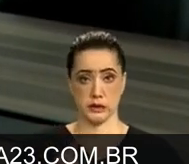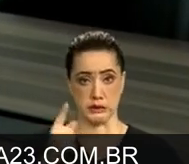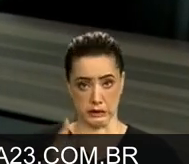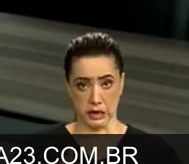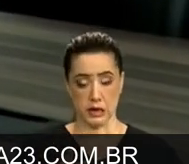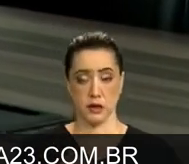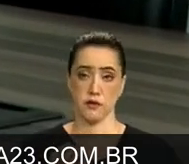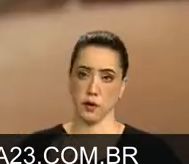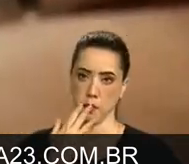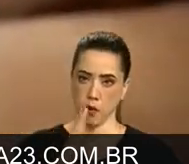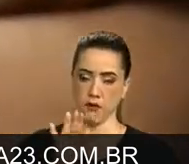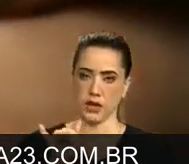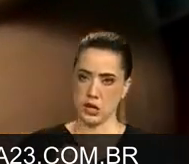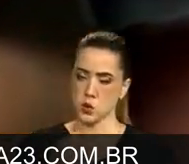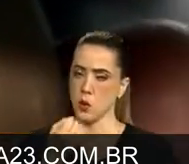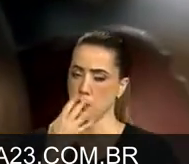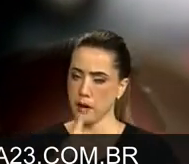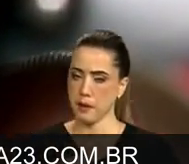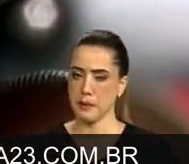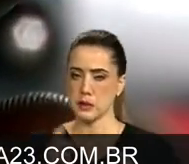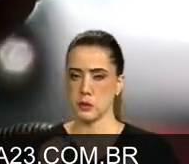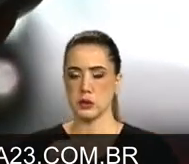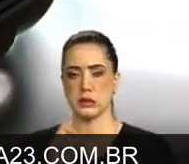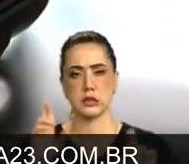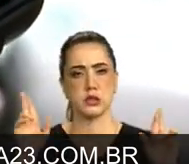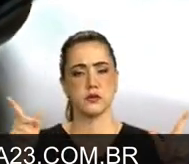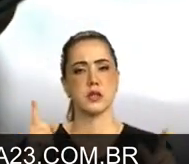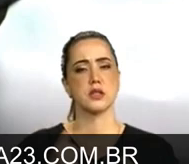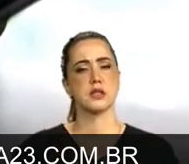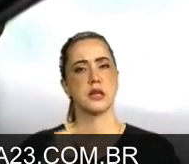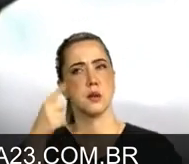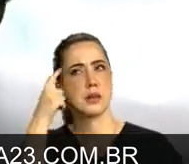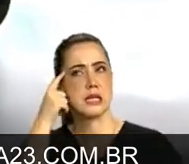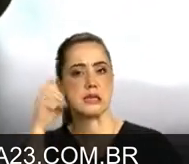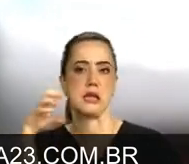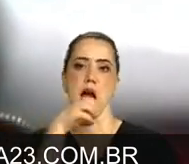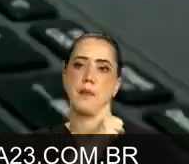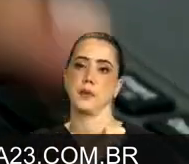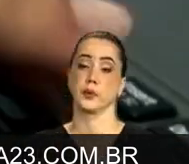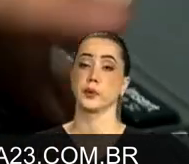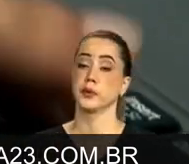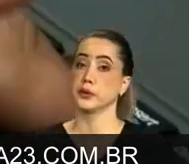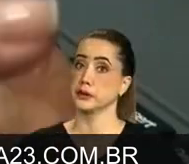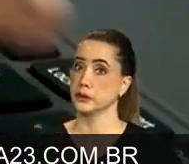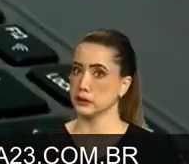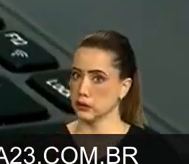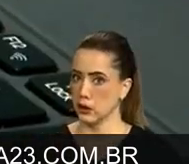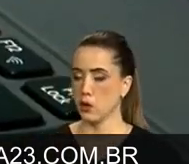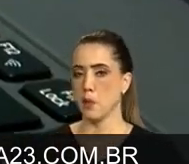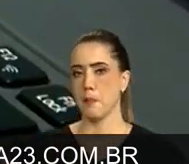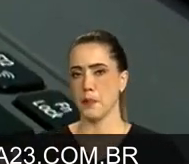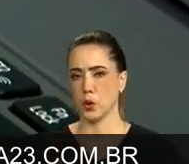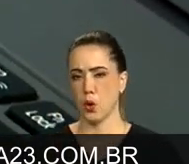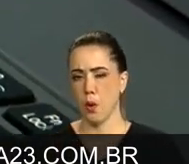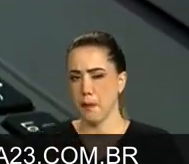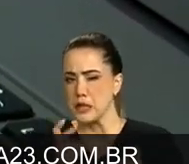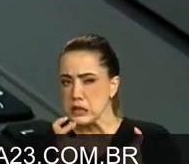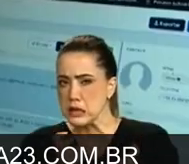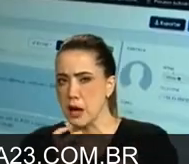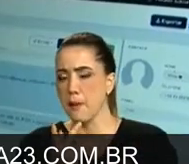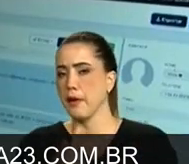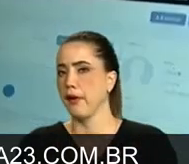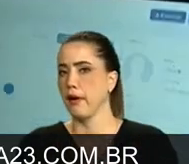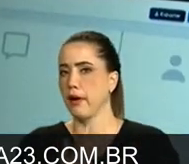tudo poderia ter sido diferente se ele não tivesse agido rapidamente. Por isso que ao menor sinal de que algo